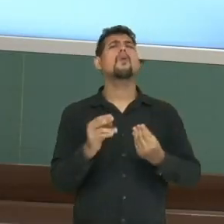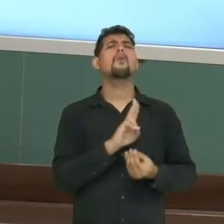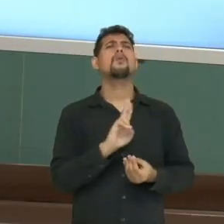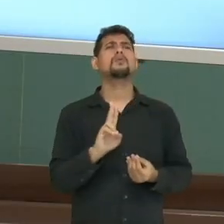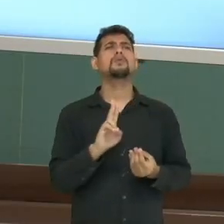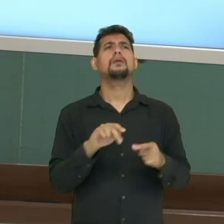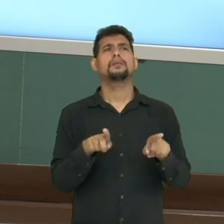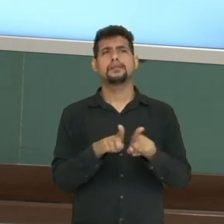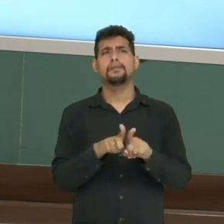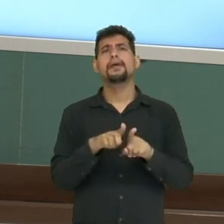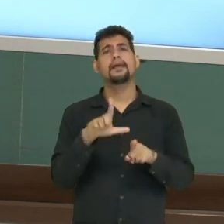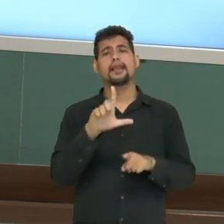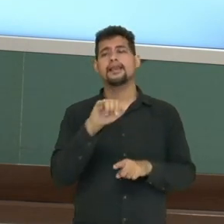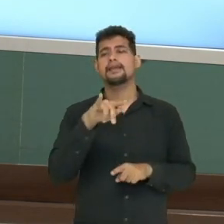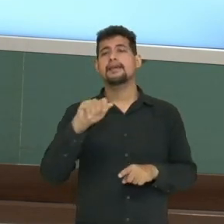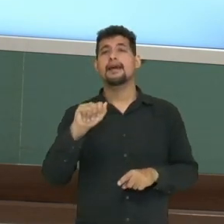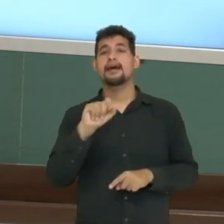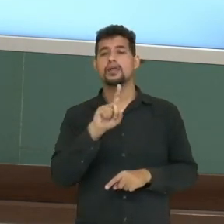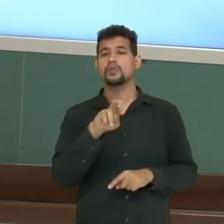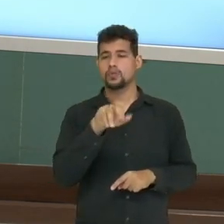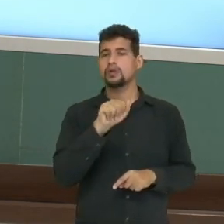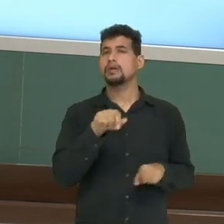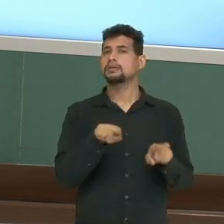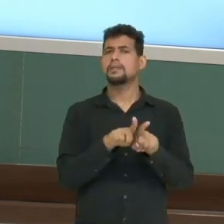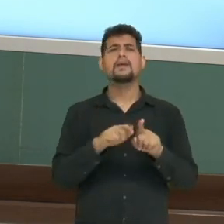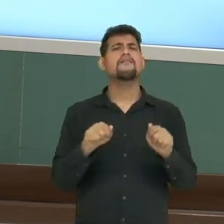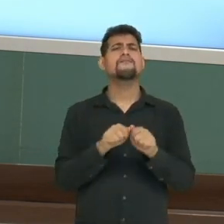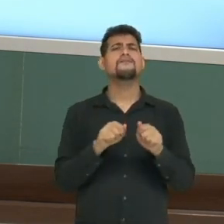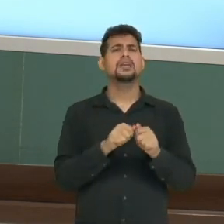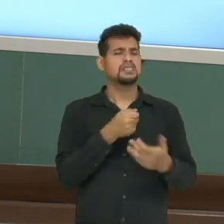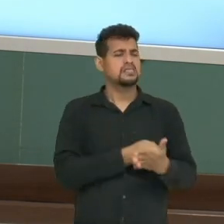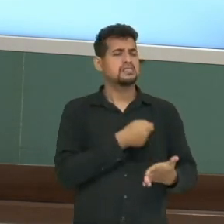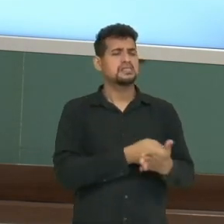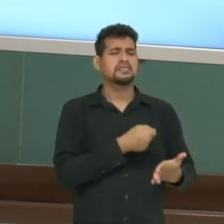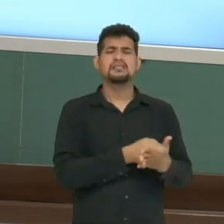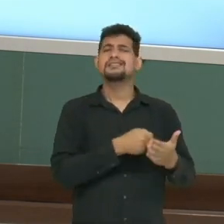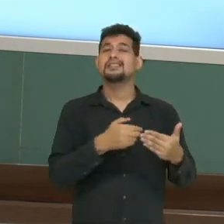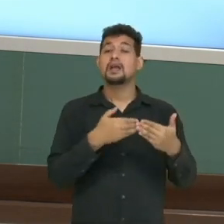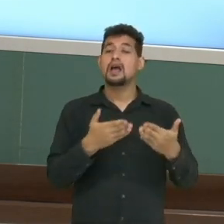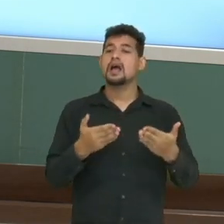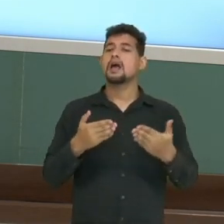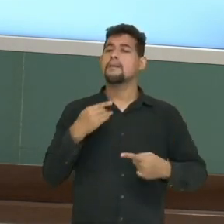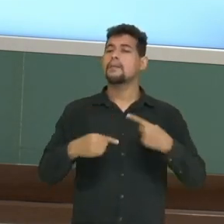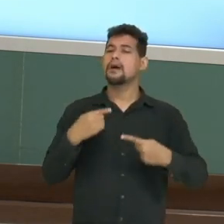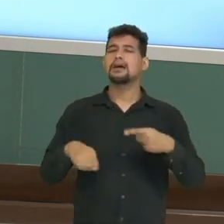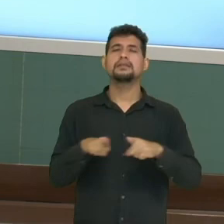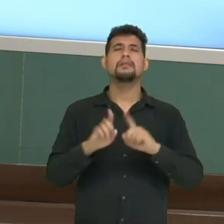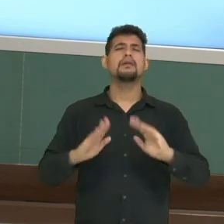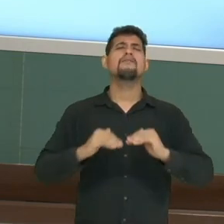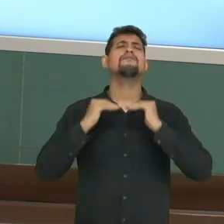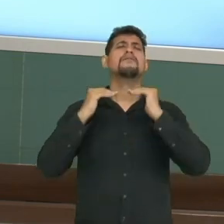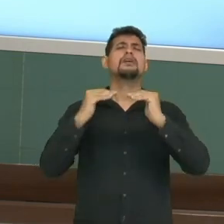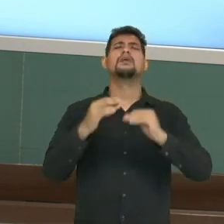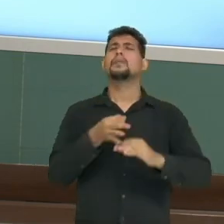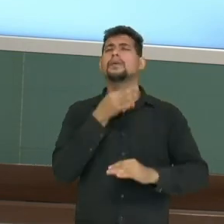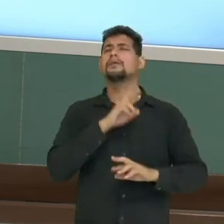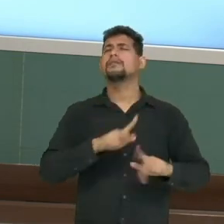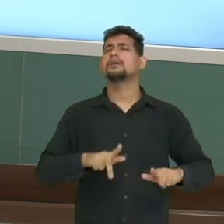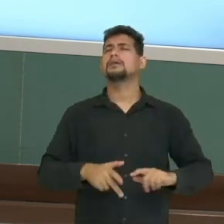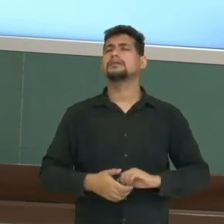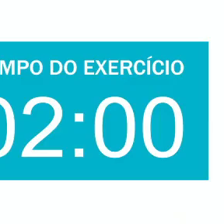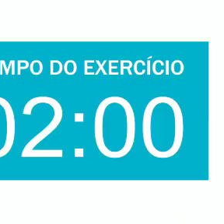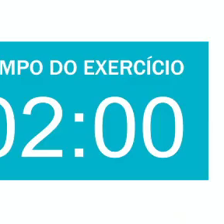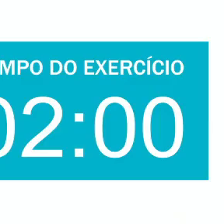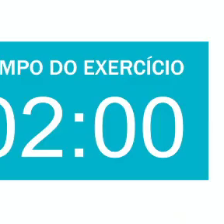linha dura militar reagiu diante do fim do regime militar, diante da abertura política e do avanço das oposições?